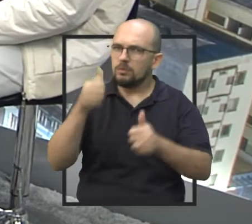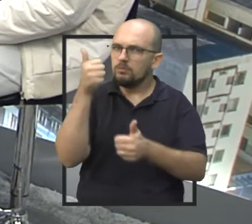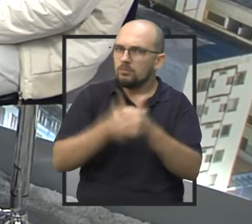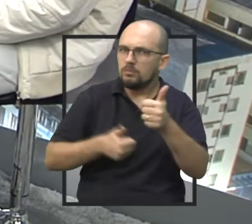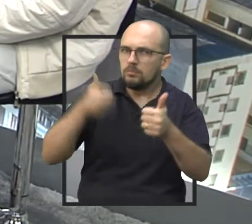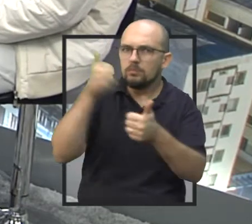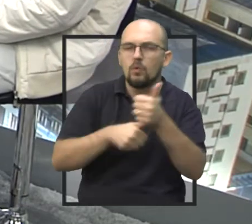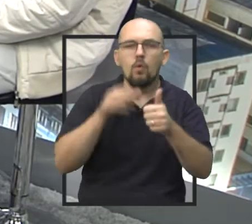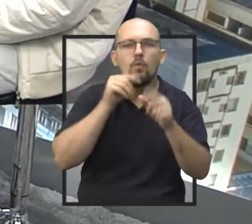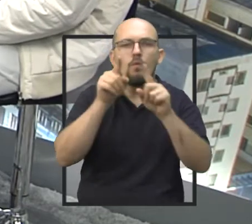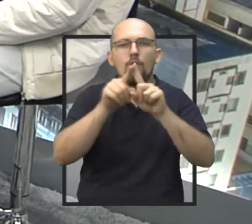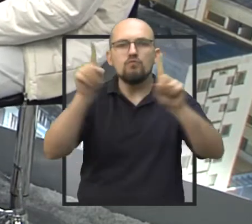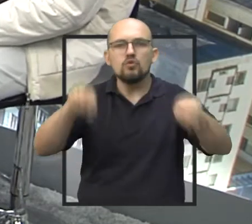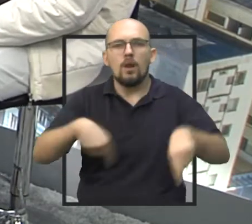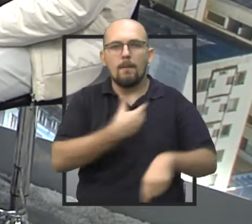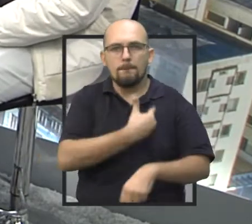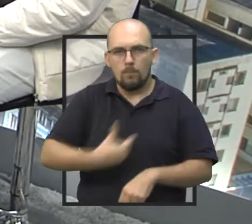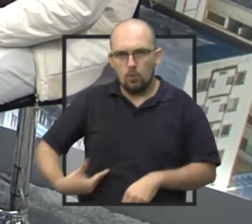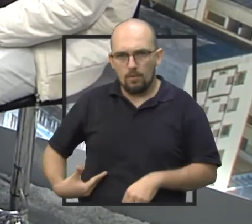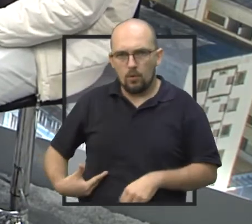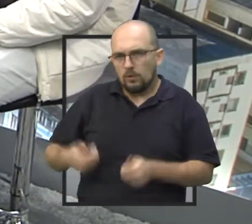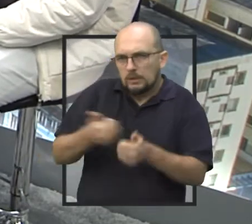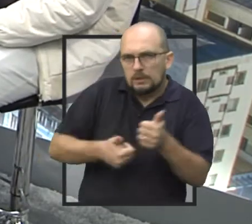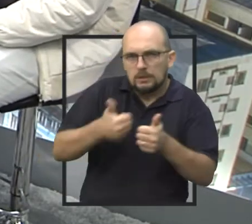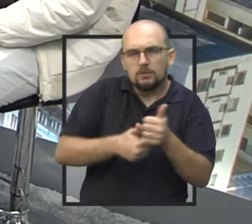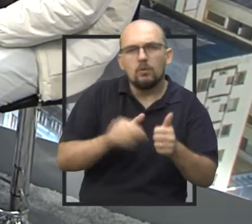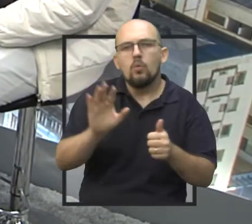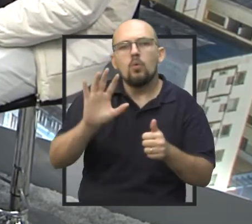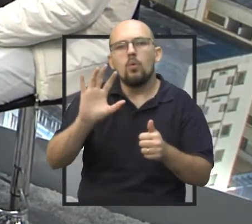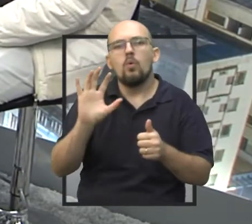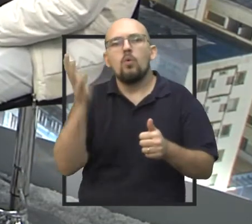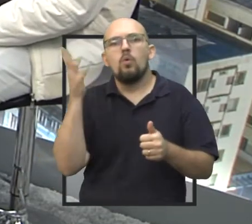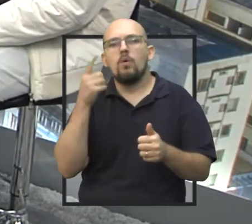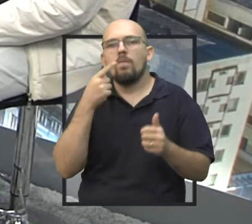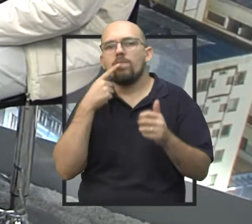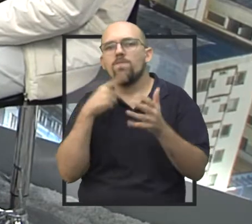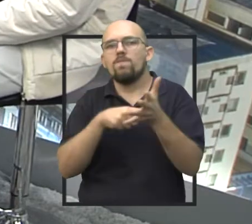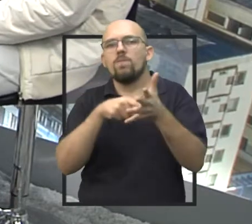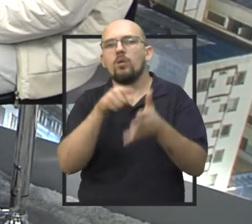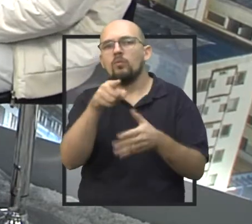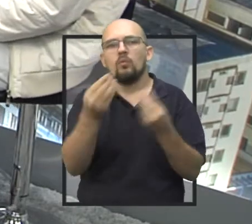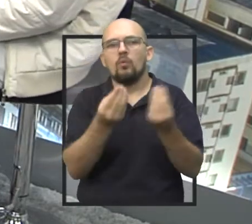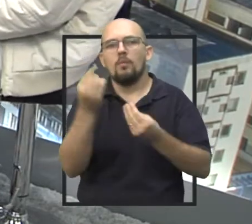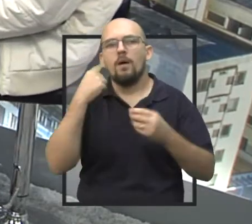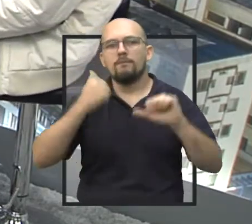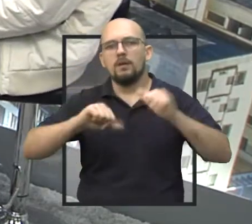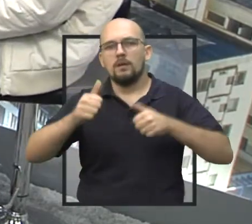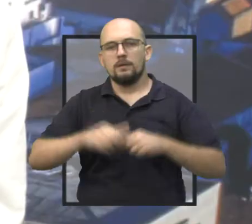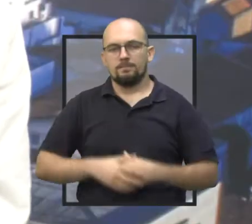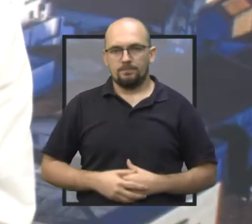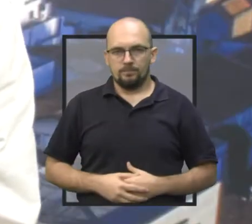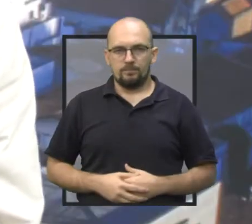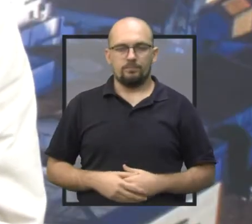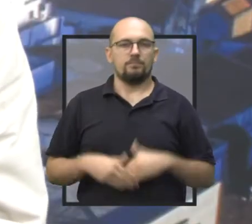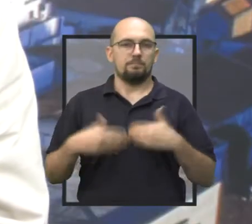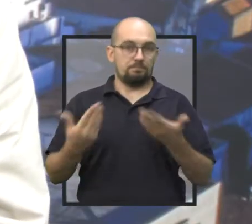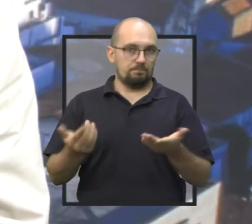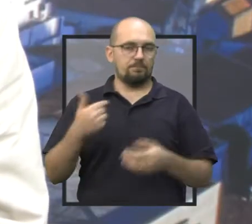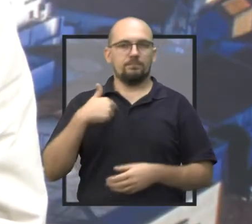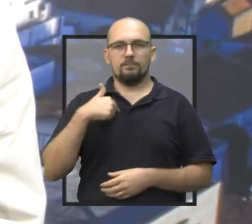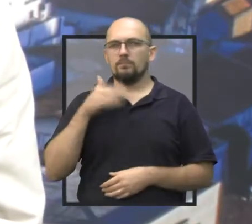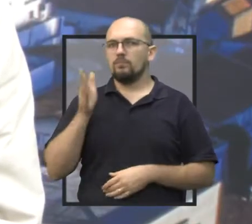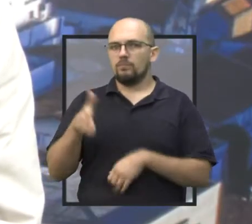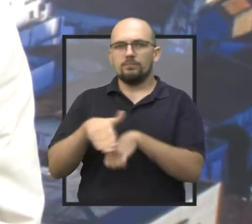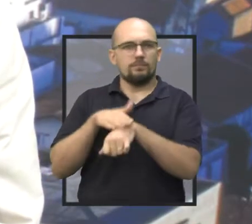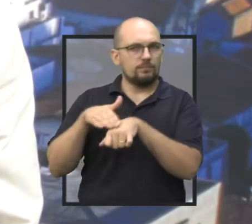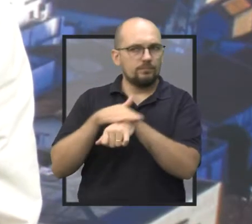a servidores públicos. O que, que chegou de denúncia para o senhor? Qual a avaliação que o senhor faz sobre isso? Eu, inclusive, já